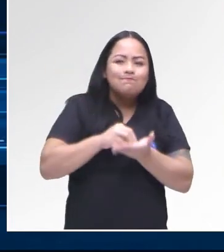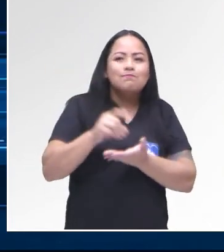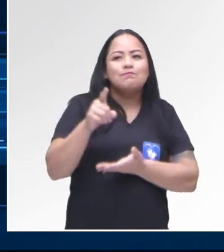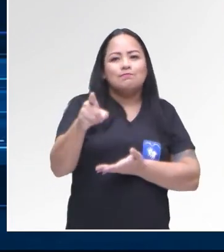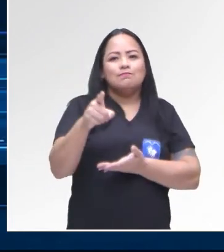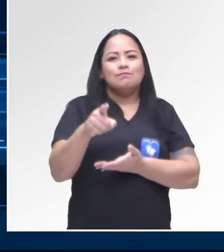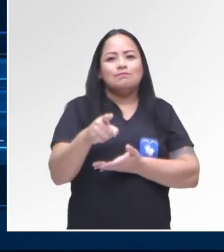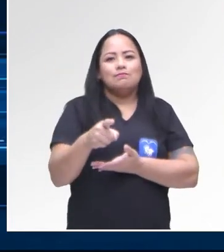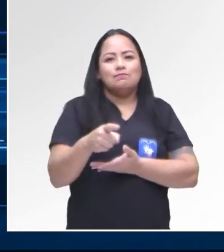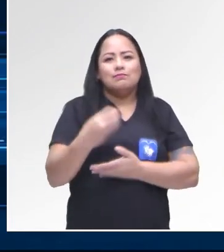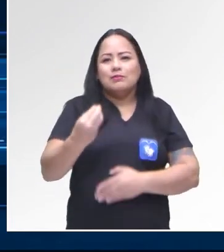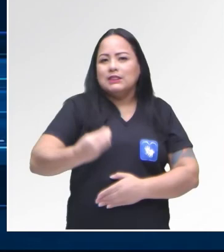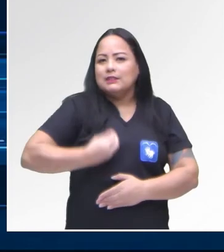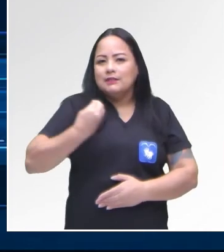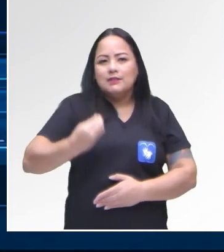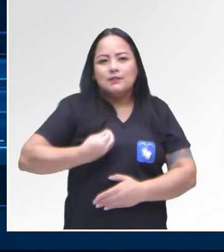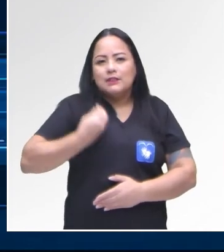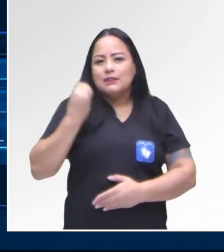eu não sei viver.